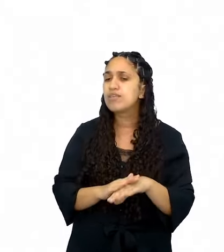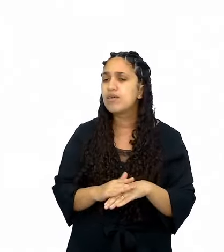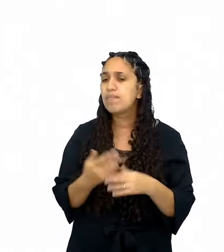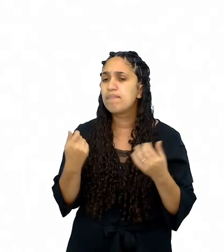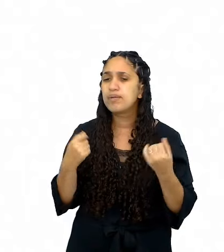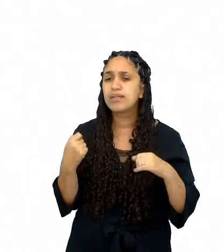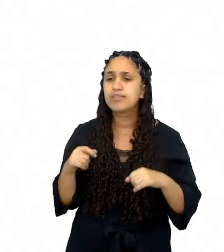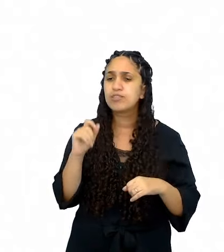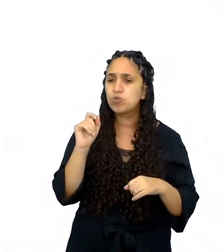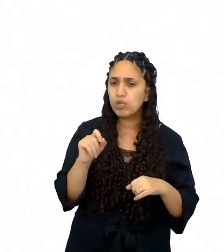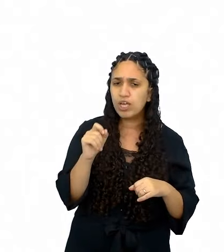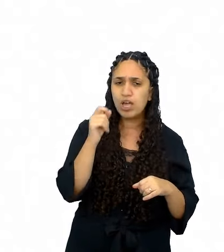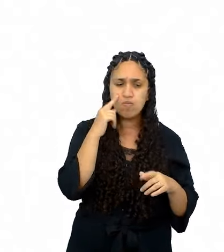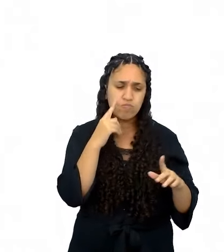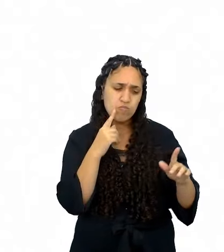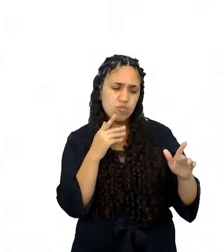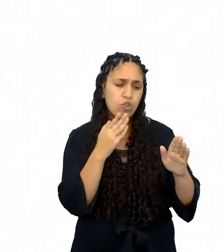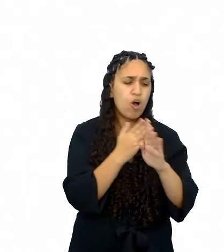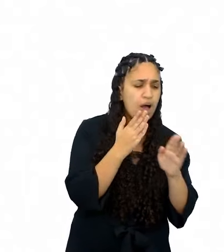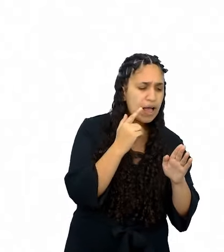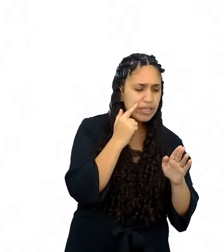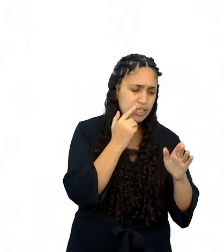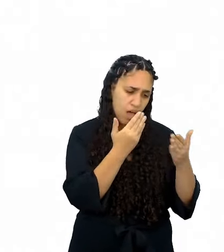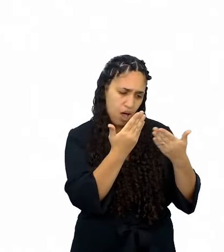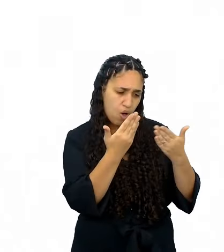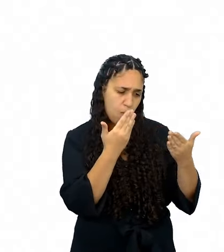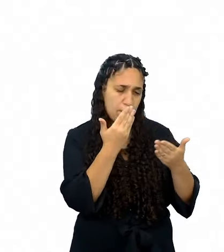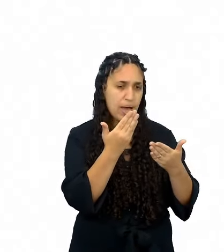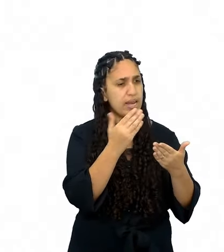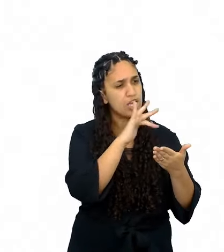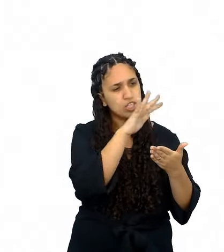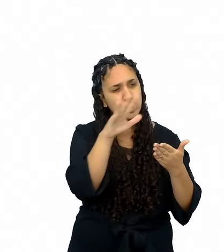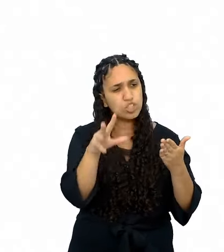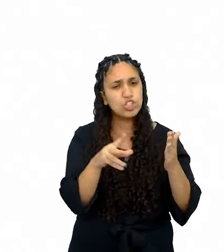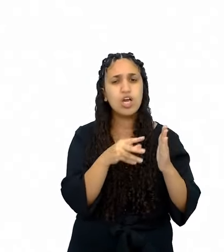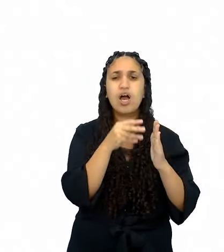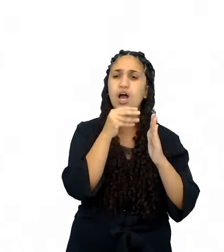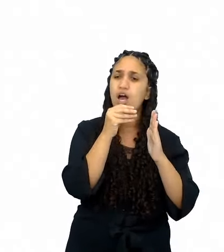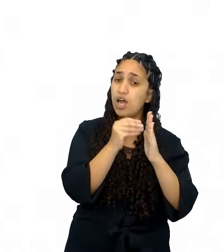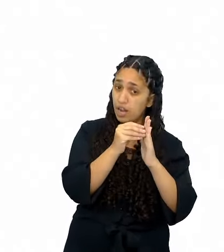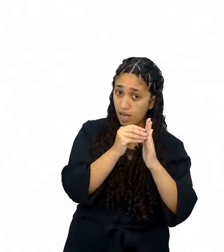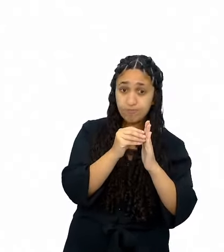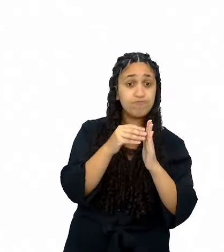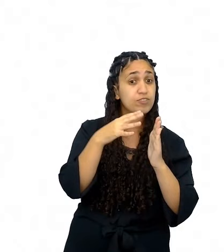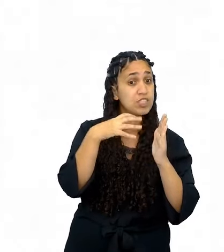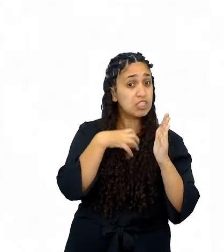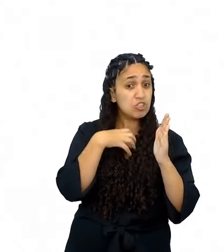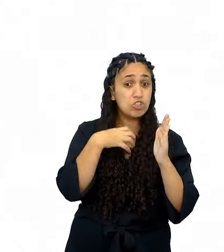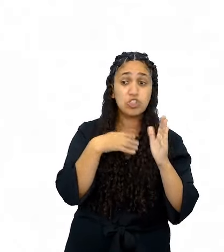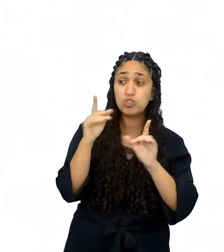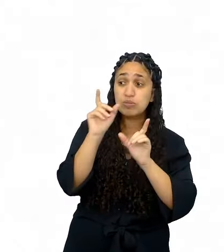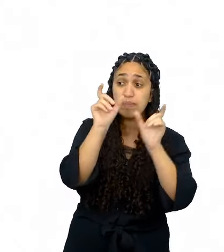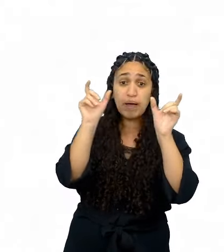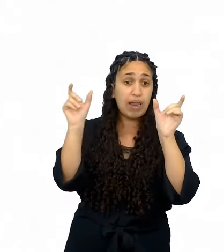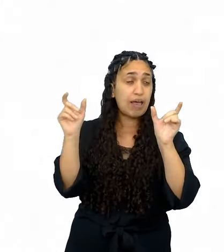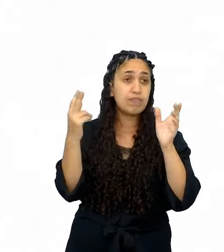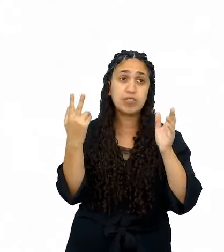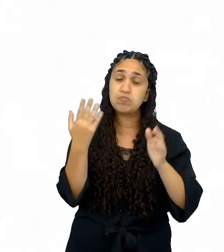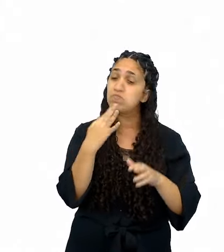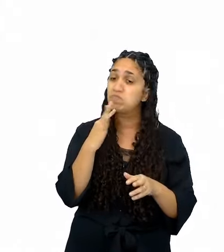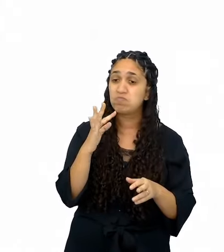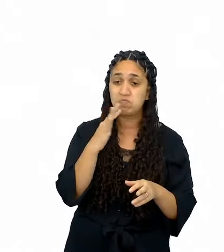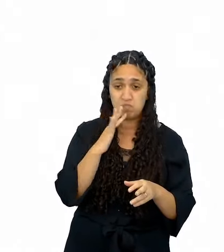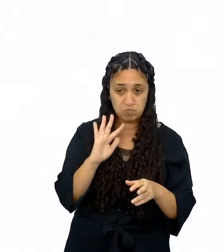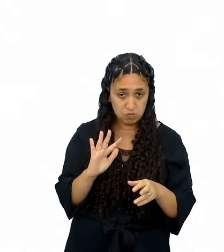palavras desconhecidas. Vamos conferir quais são as habilidades de leitura? Olha, então